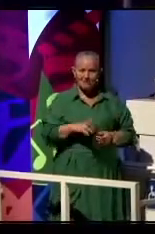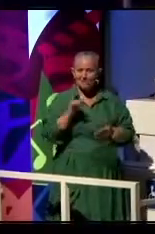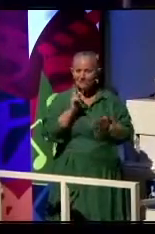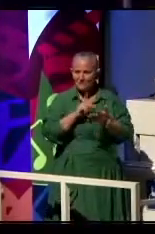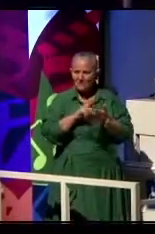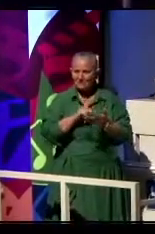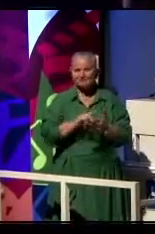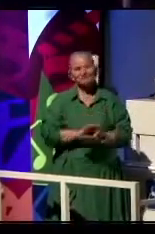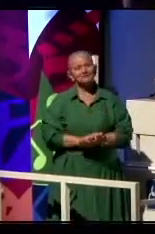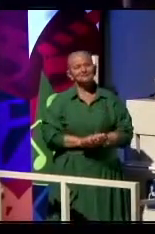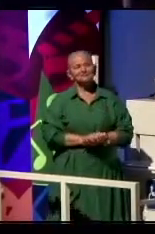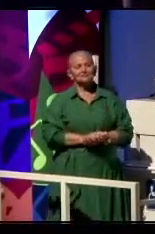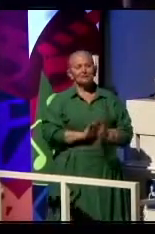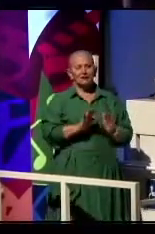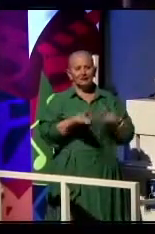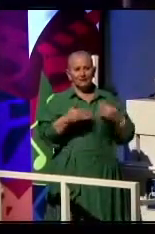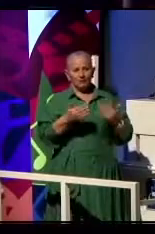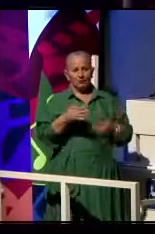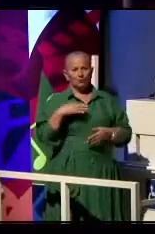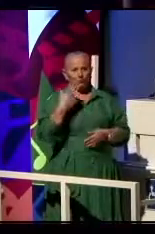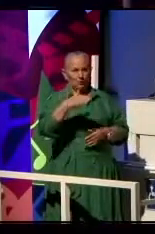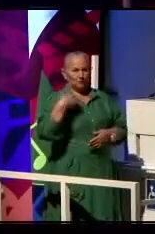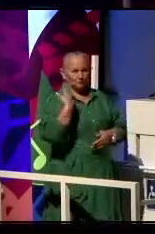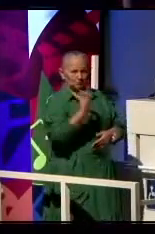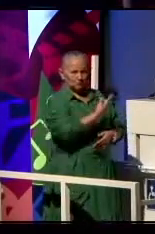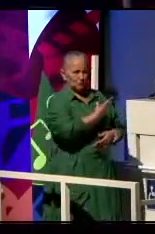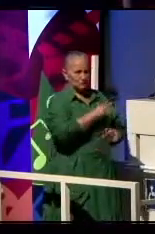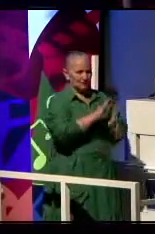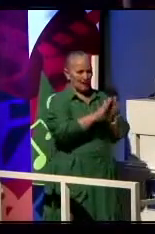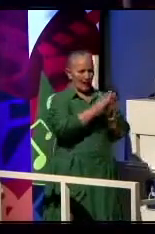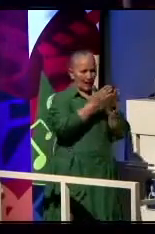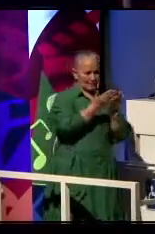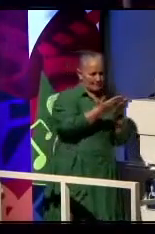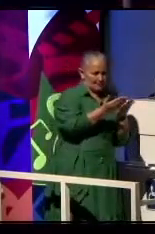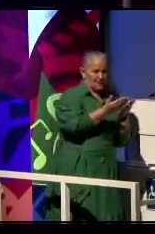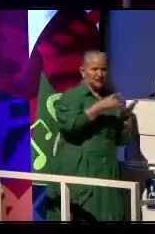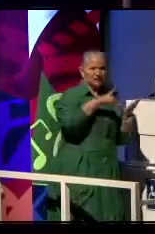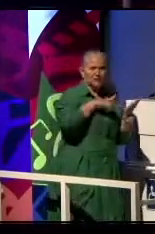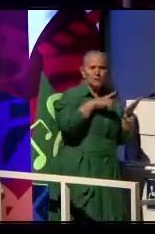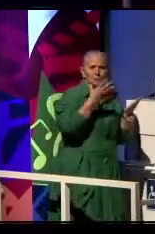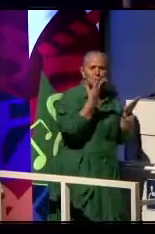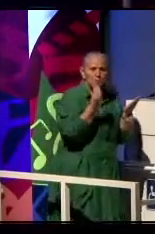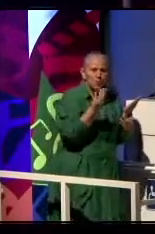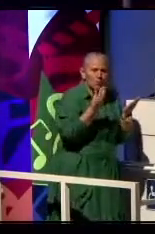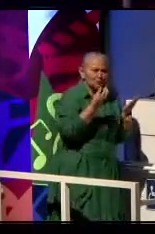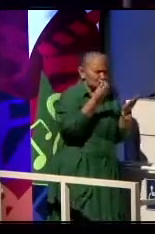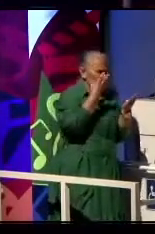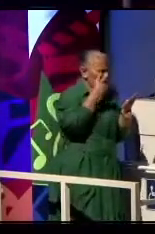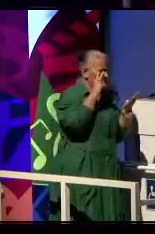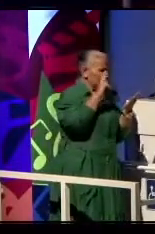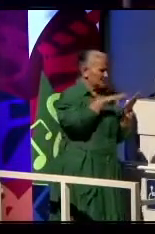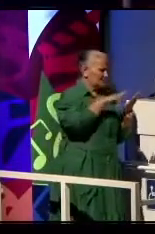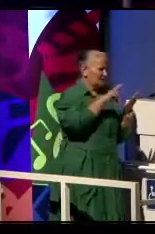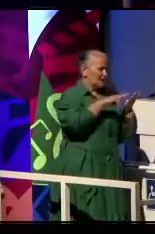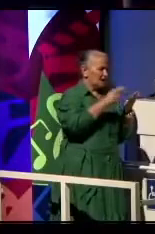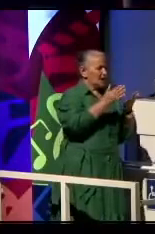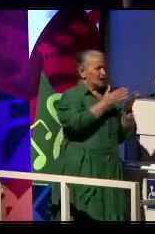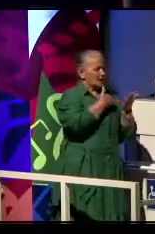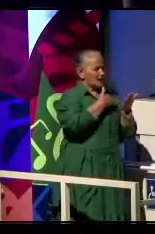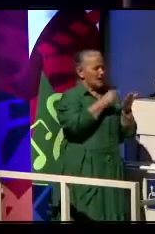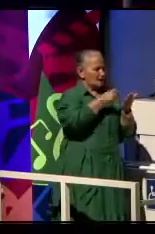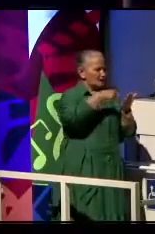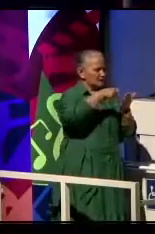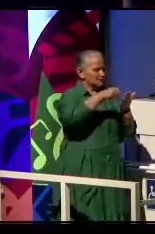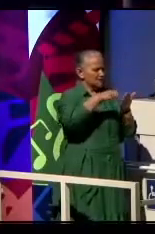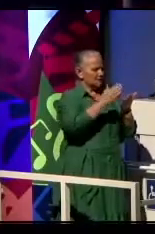com vocês, o álbum Clube da Esquina, quando a gente abre o encarte, tem muita foto. Então, o meu livro também tem muita foto, porque a fotografia e os textos